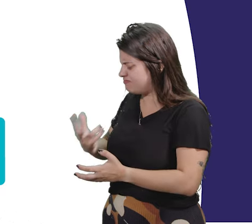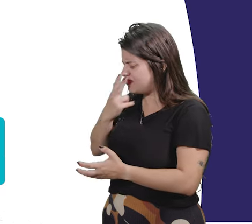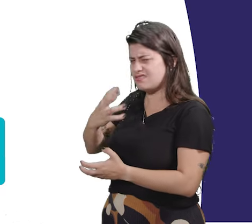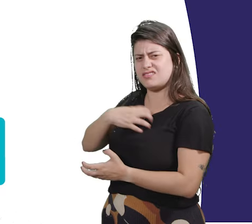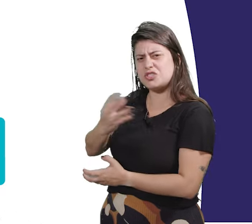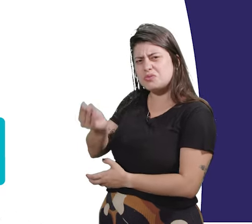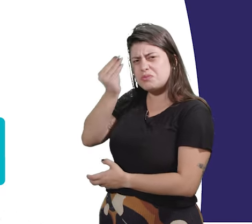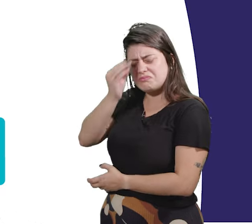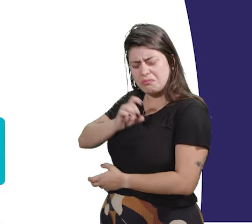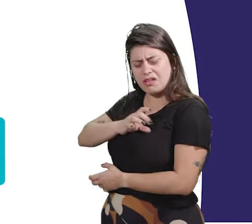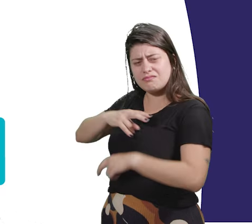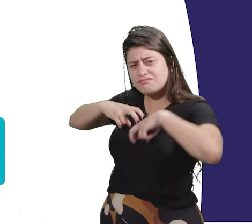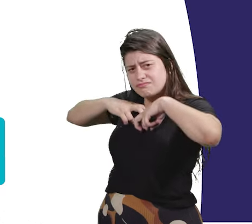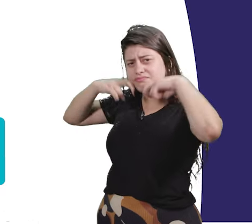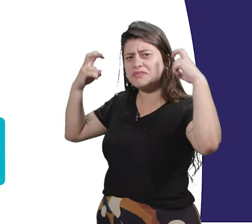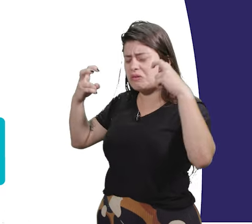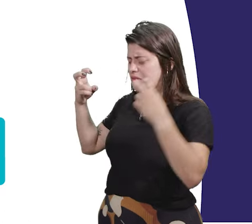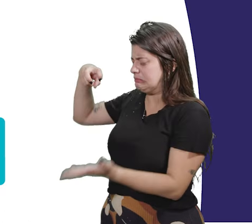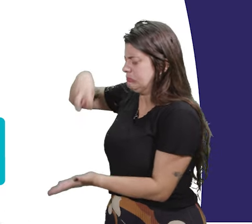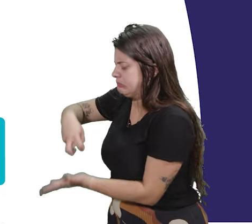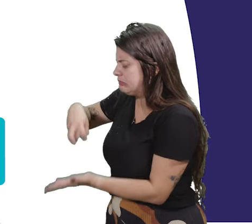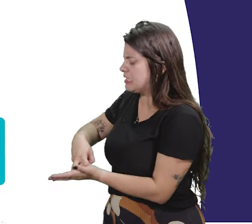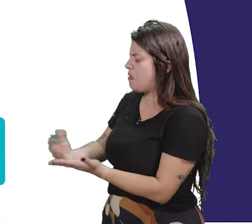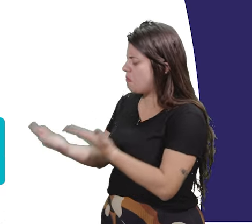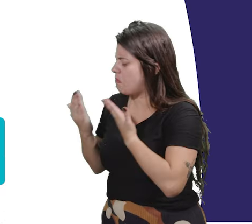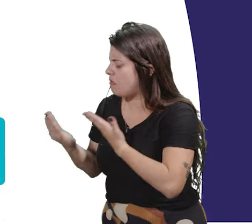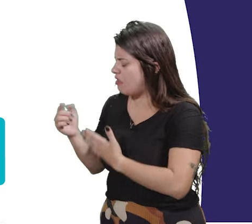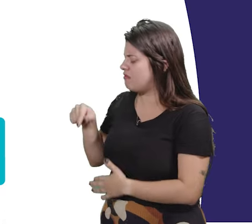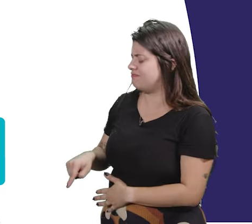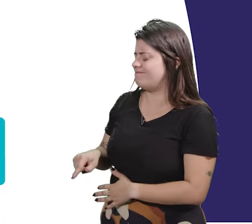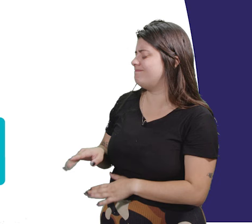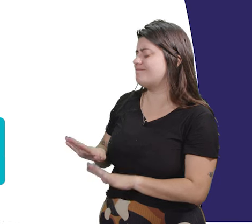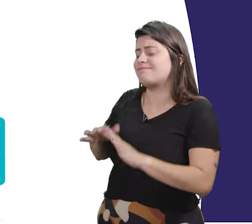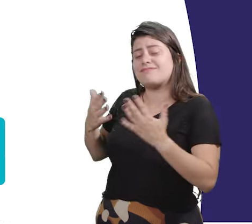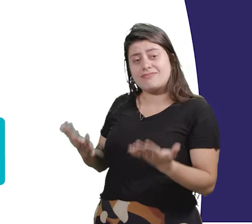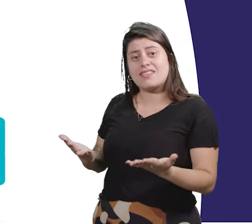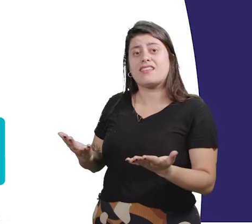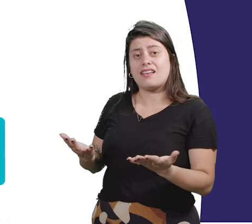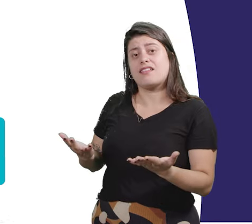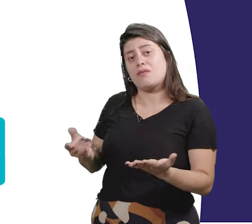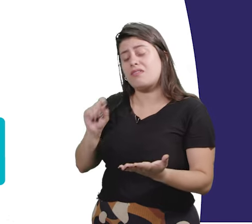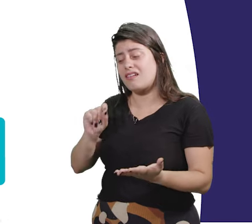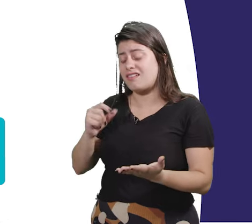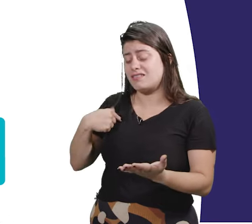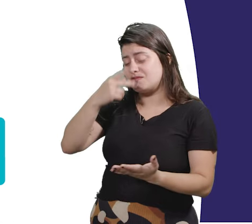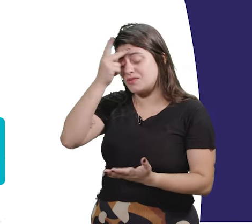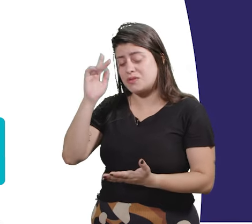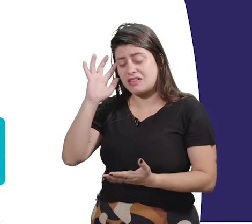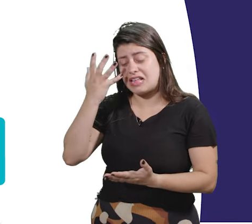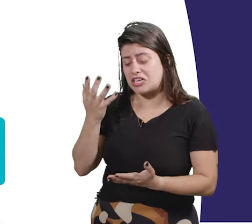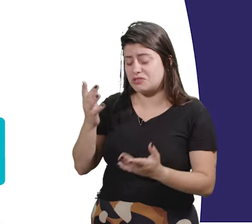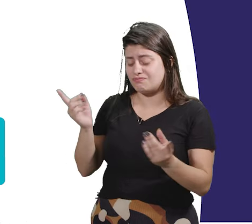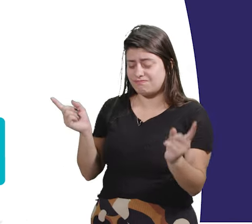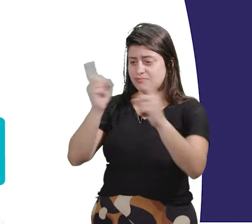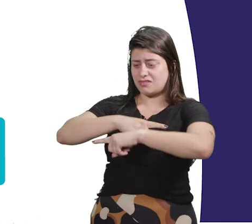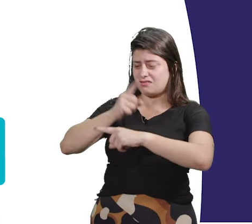de vergonha, de punição, de ameaça. A questão é que muitas pessoas acham que, ao contrário do autoritarismo, eu só tenho como